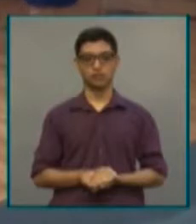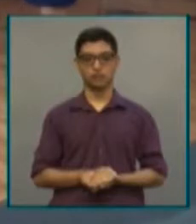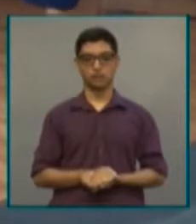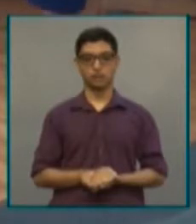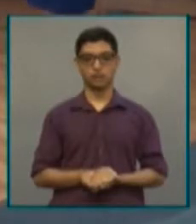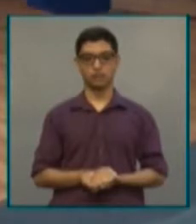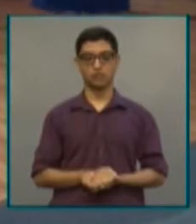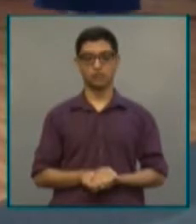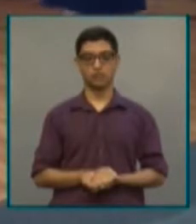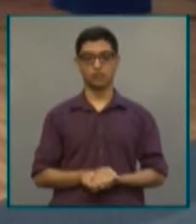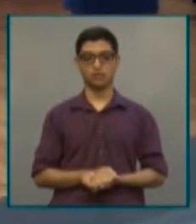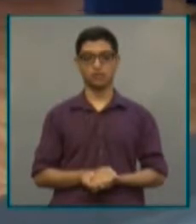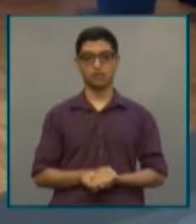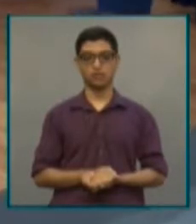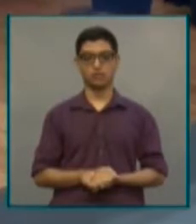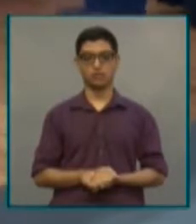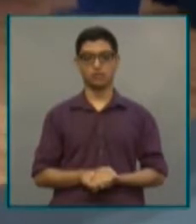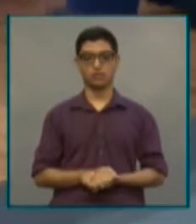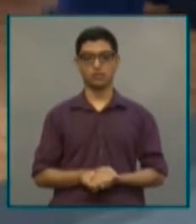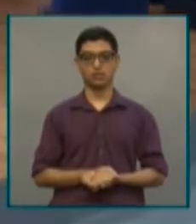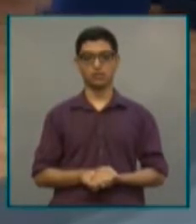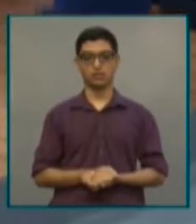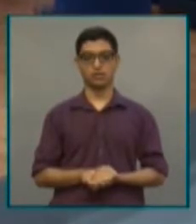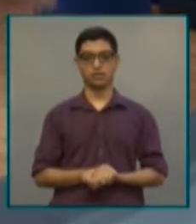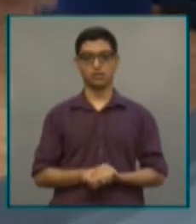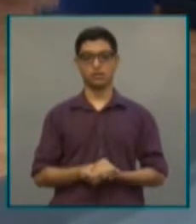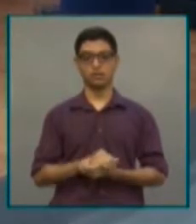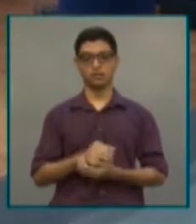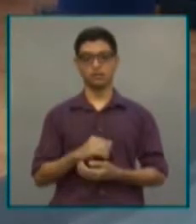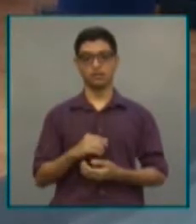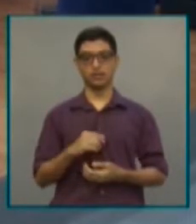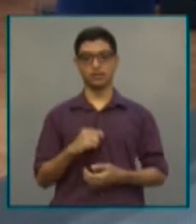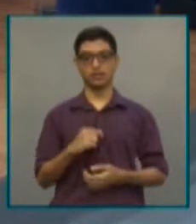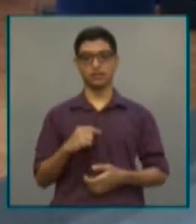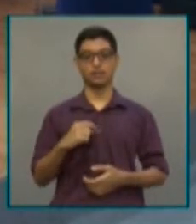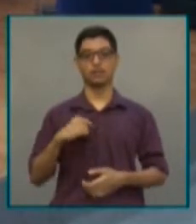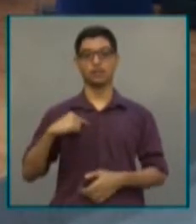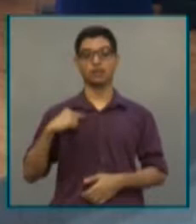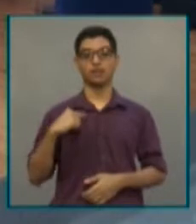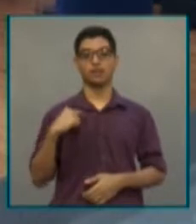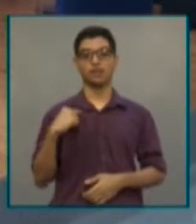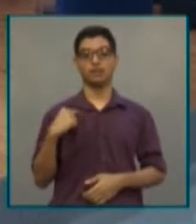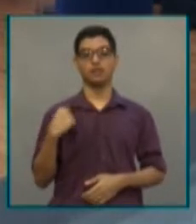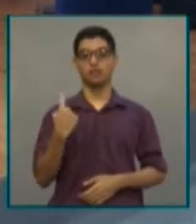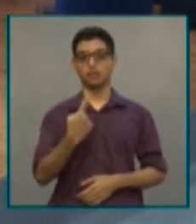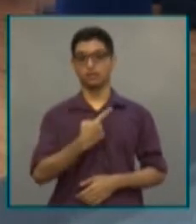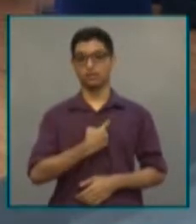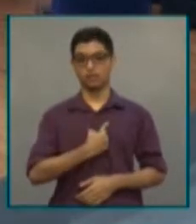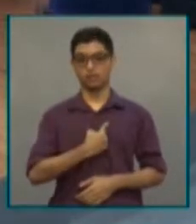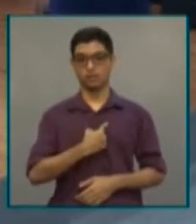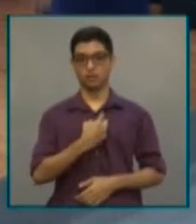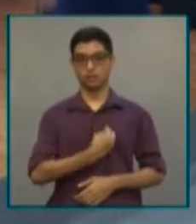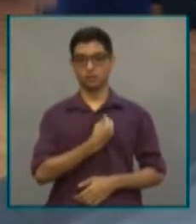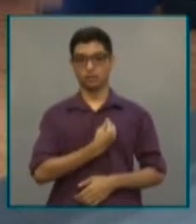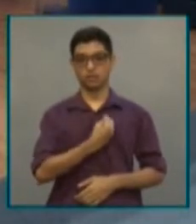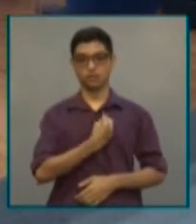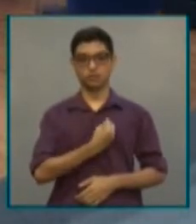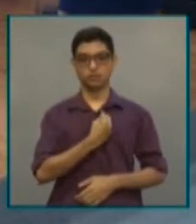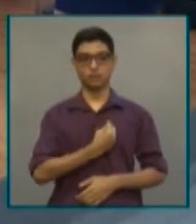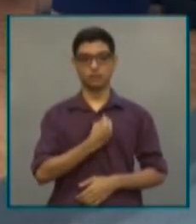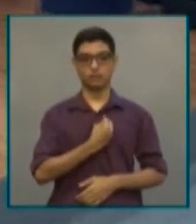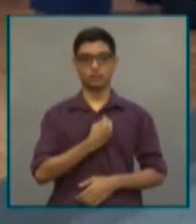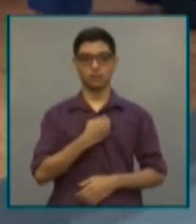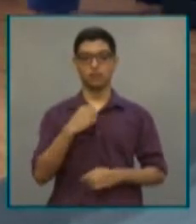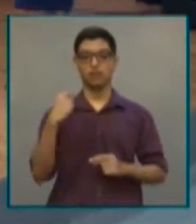Quero dizer que não vem ungida por nenhum cardeal da política oabeana.